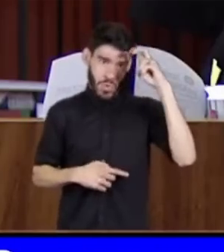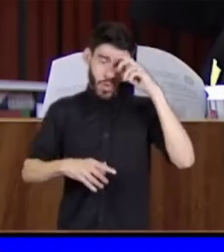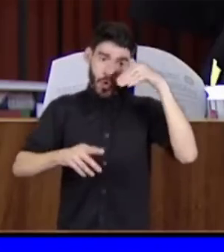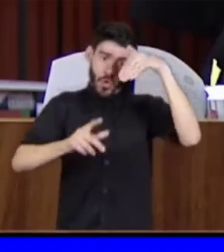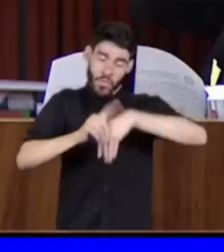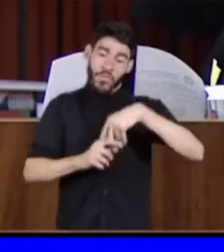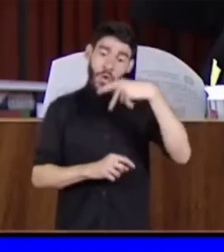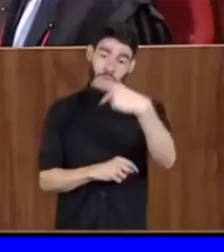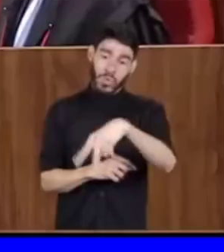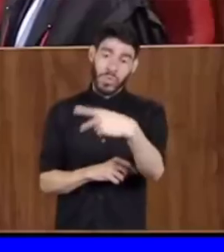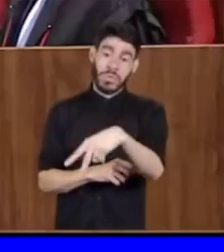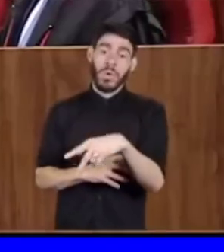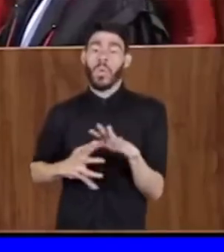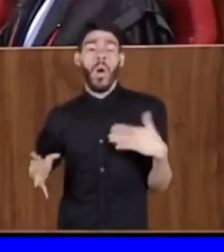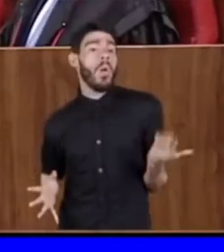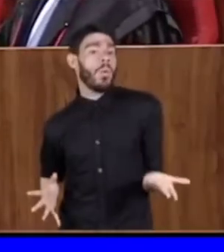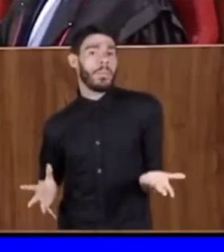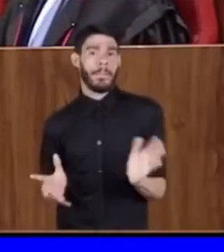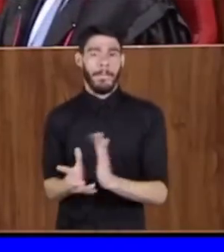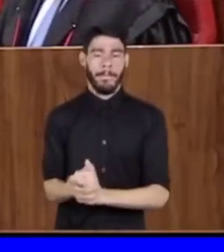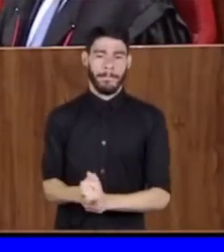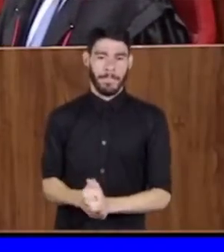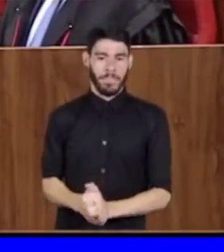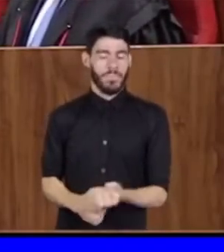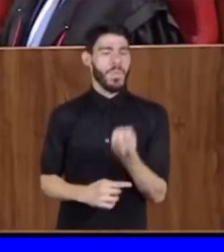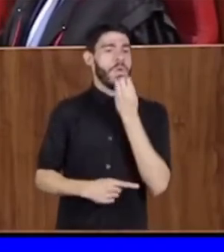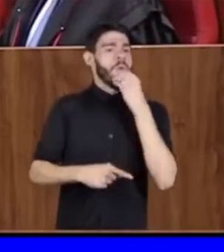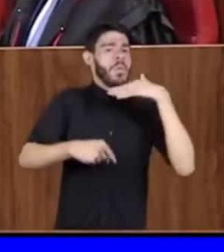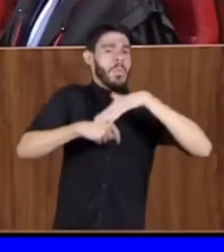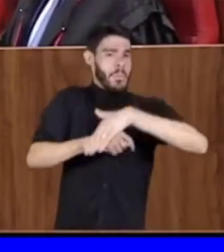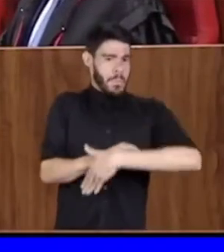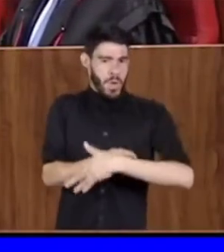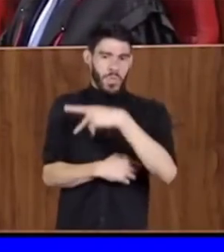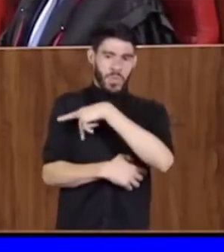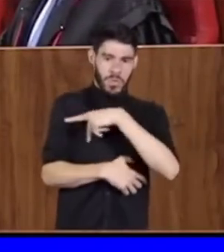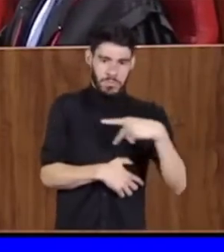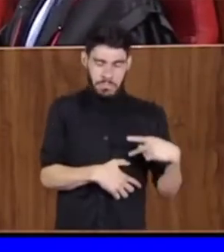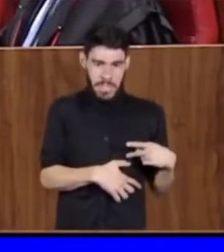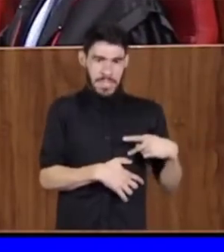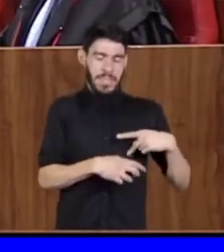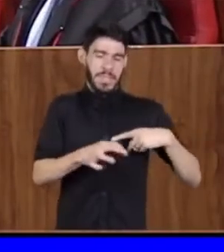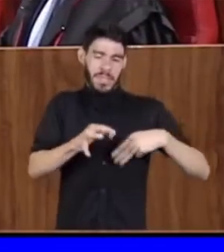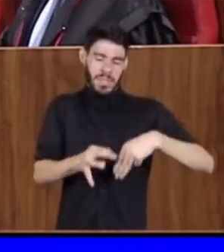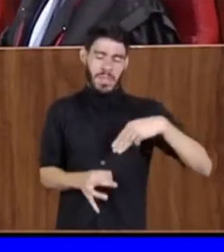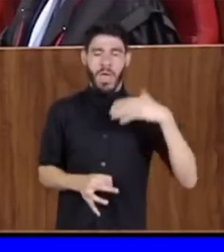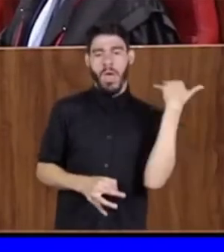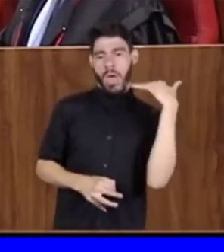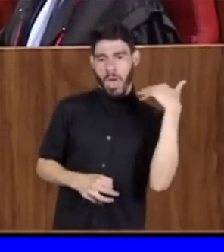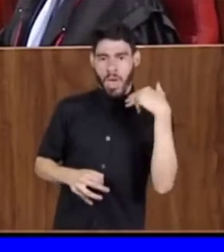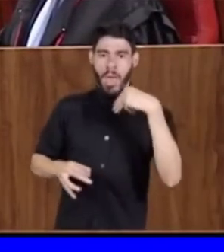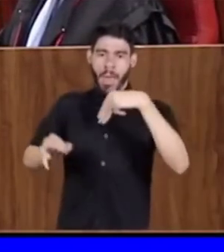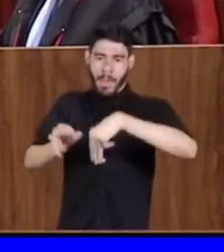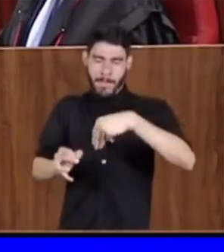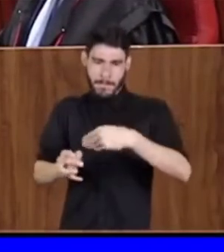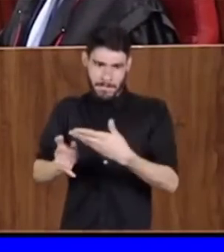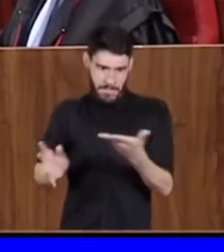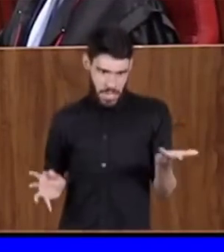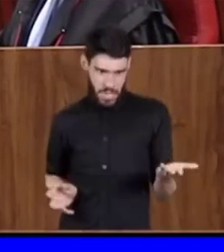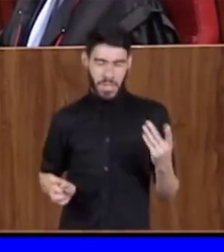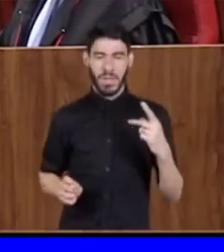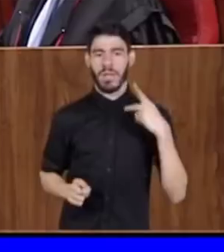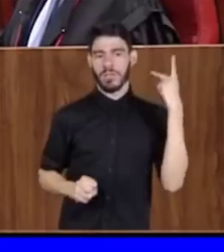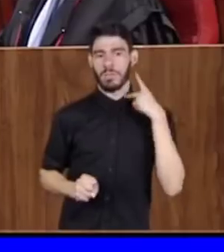de Vossa Excelência. Boa noite, senhor presidente, senhora ministra Carmen Lúcia, senhores ministros, senhor